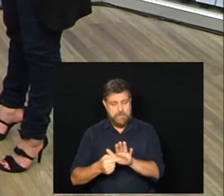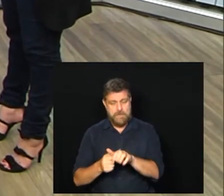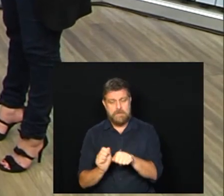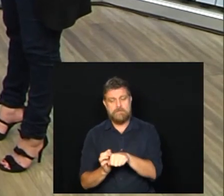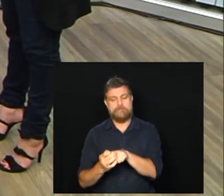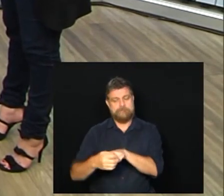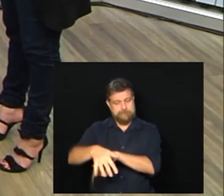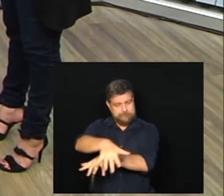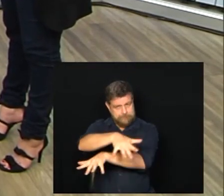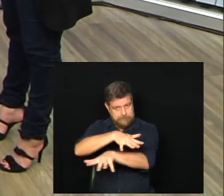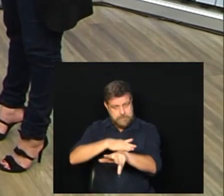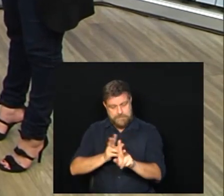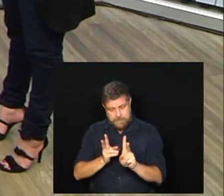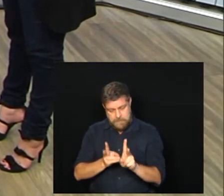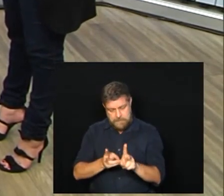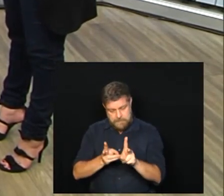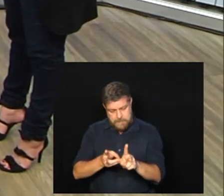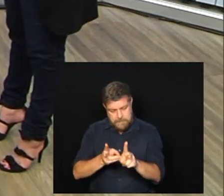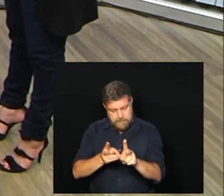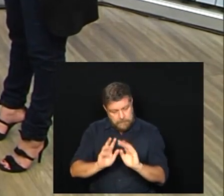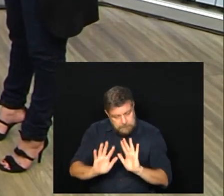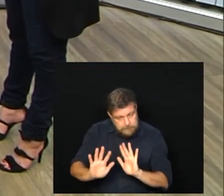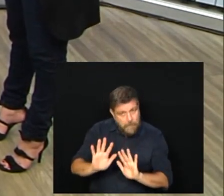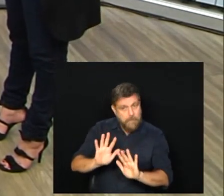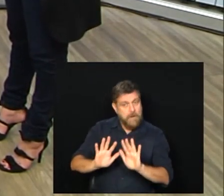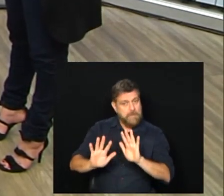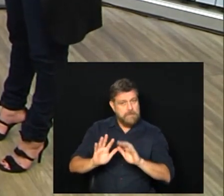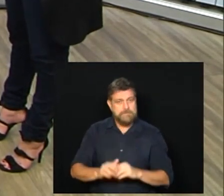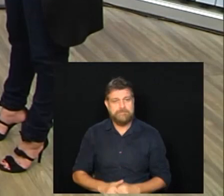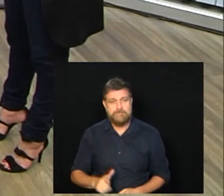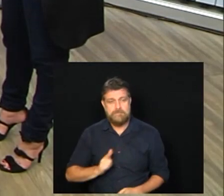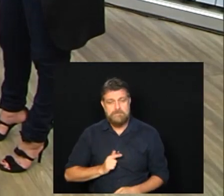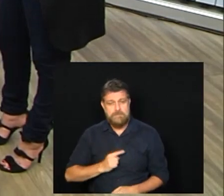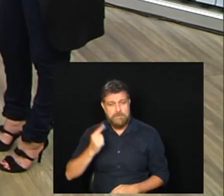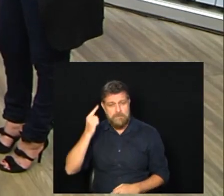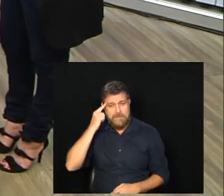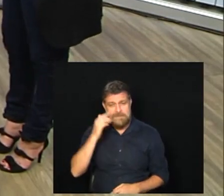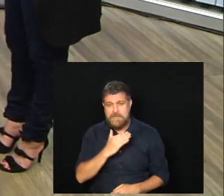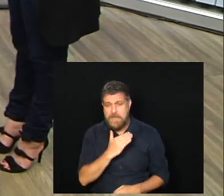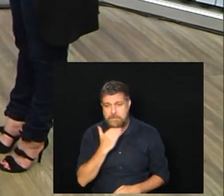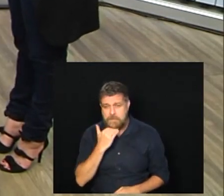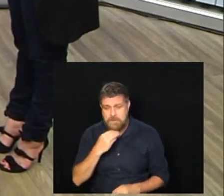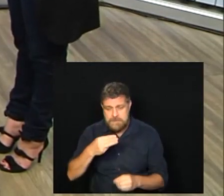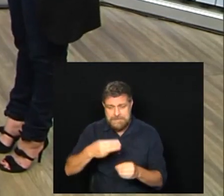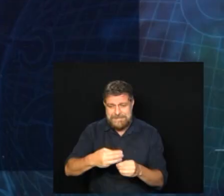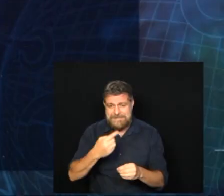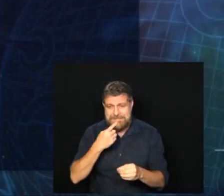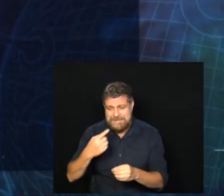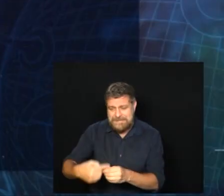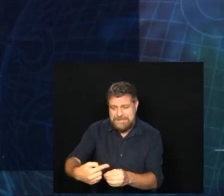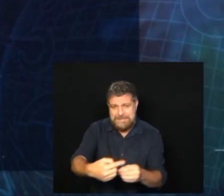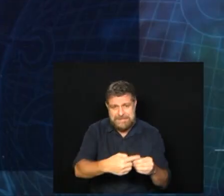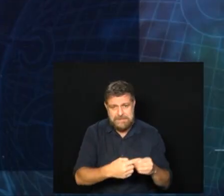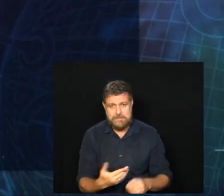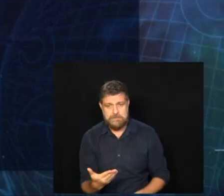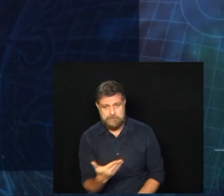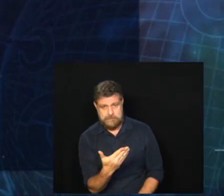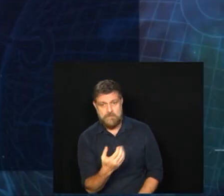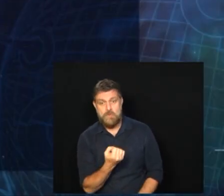doença continua circulando pela cidade. E quando a gente fala em óbitos na RMC devido à Covid, são